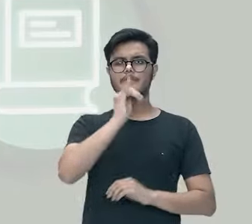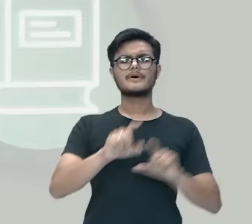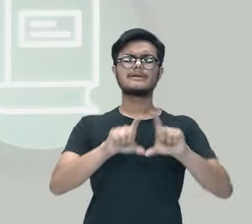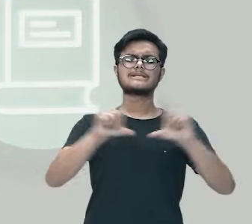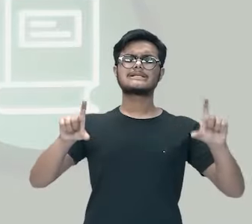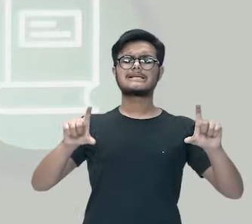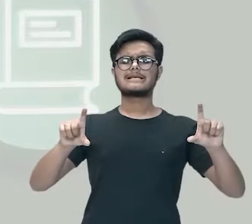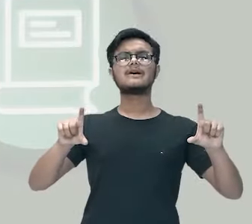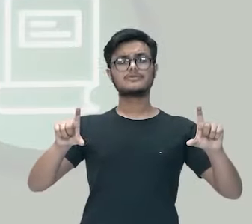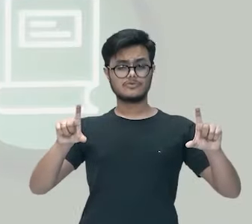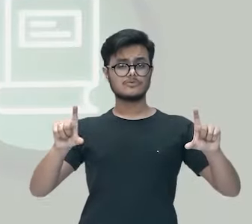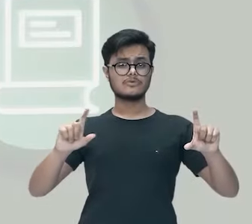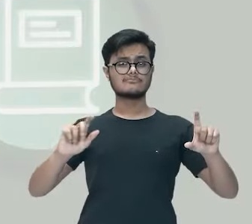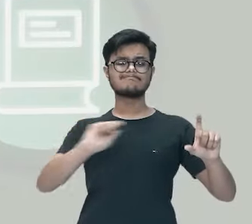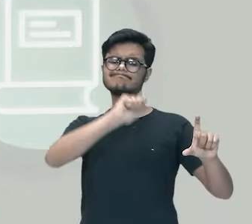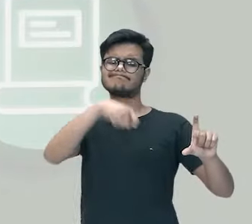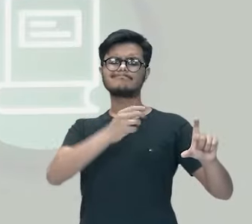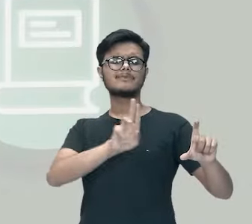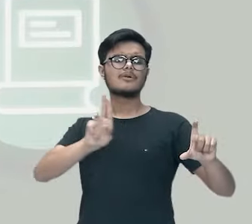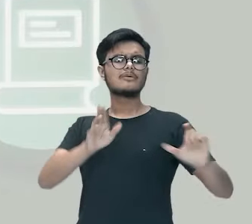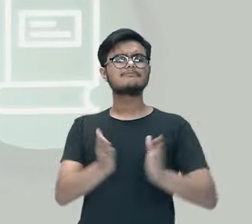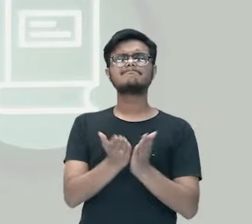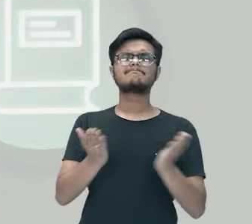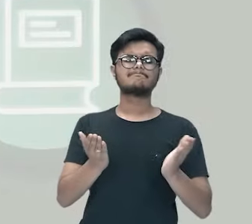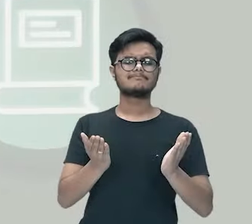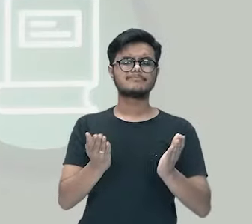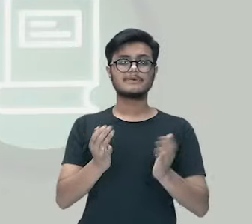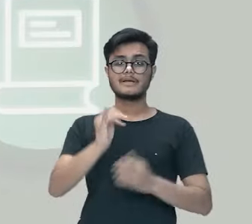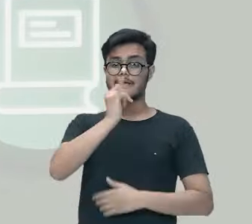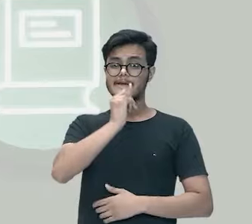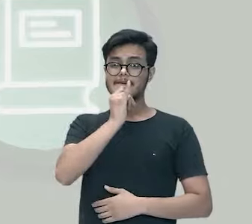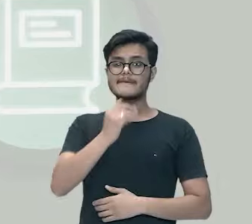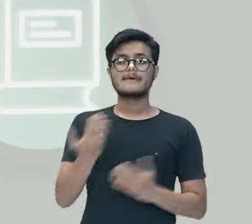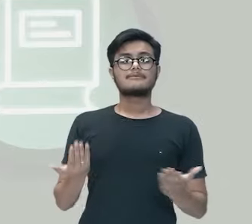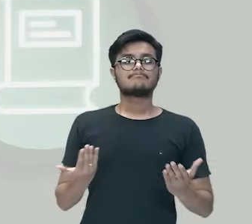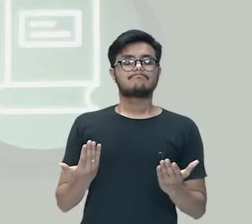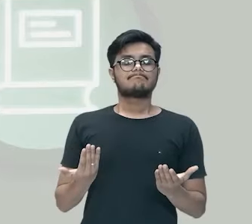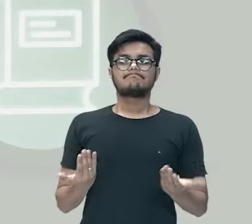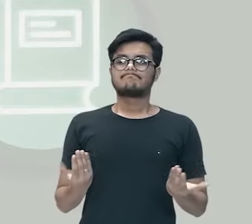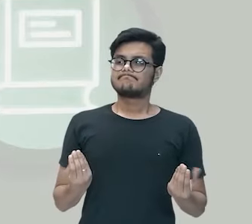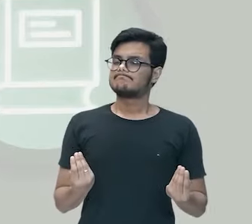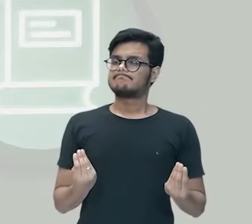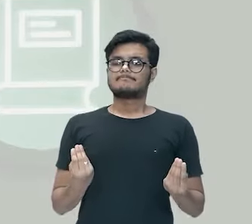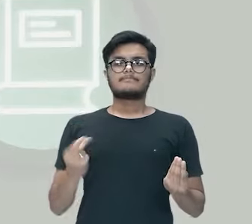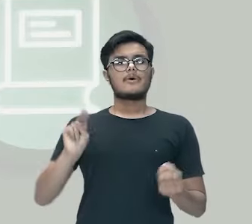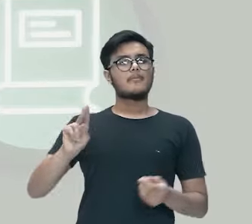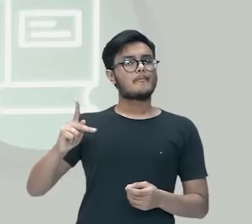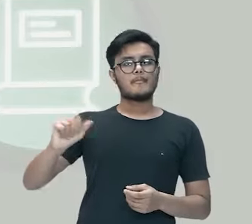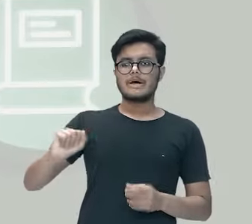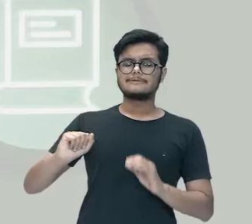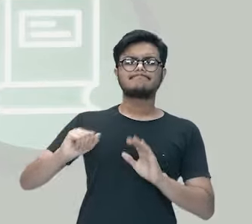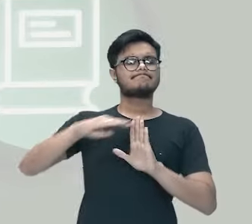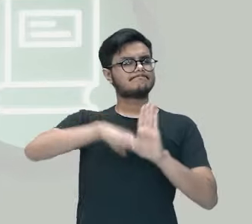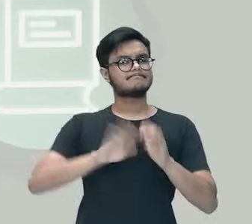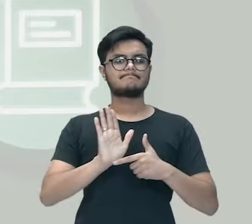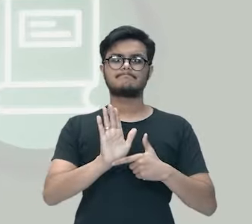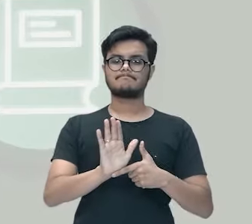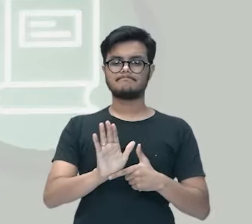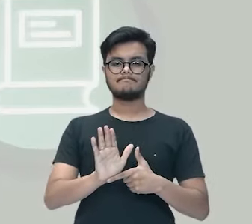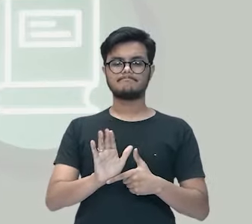e determinar qual é o tipo de composto possível ali, a fórmula geral ajuda bastante, tá? Então, a gente tem também